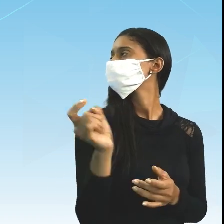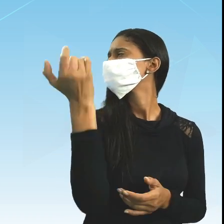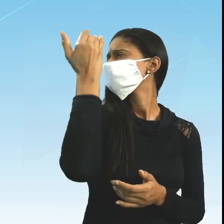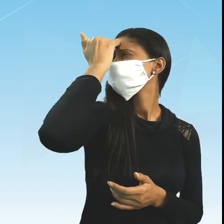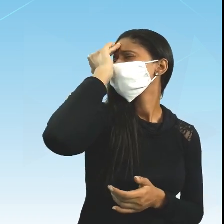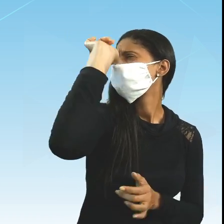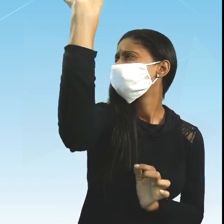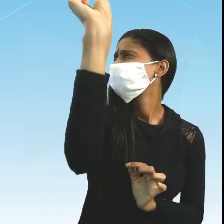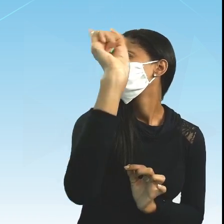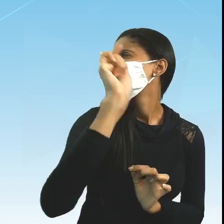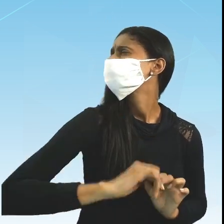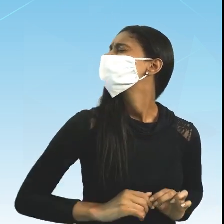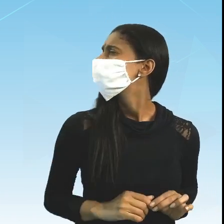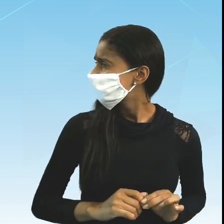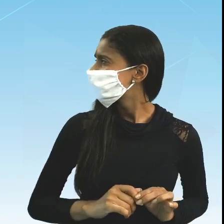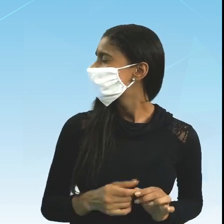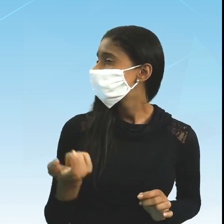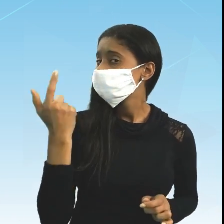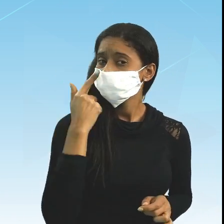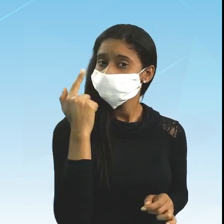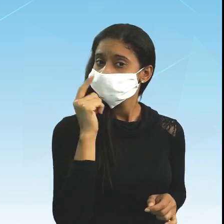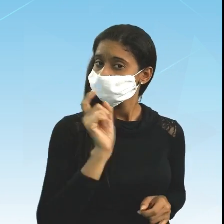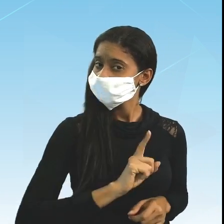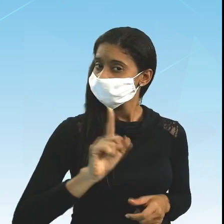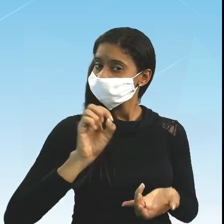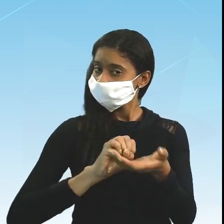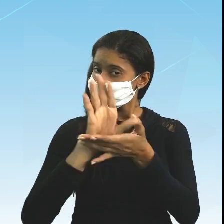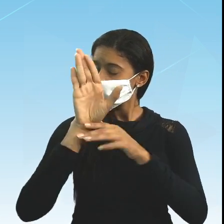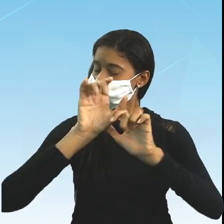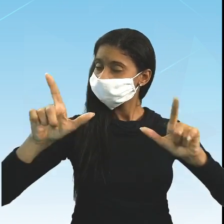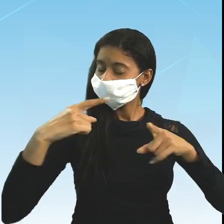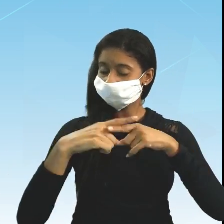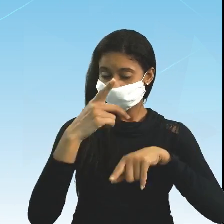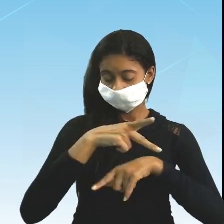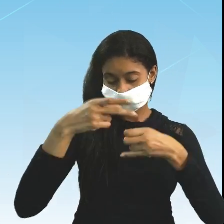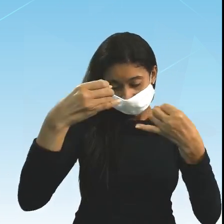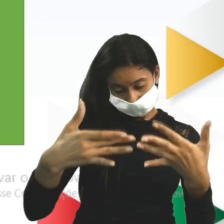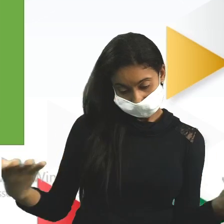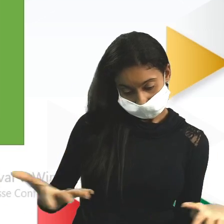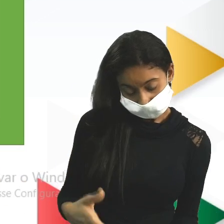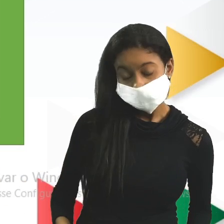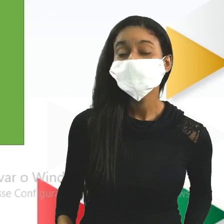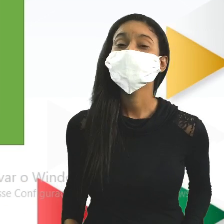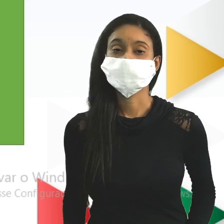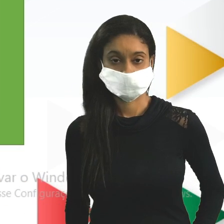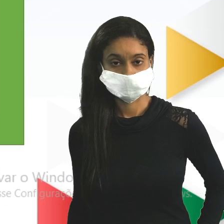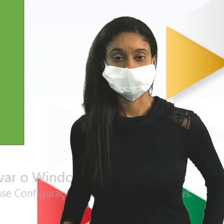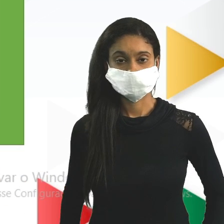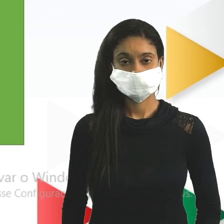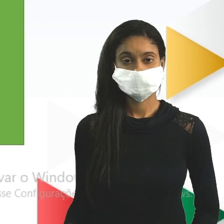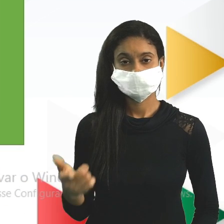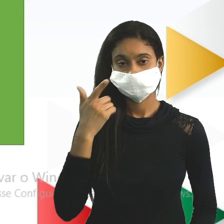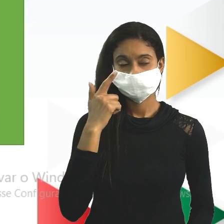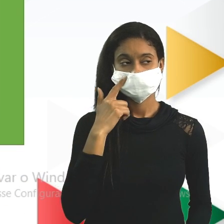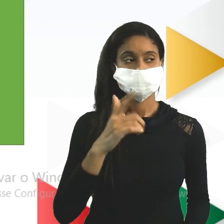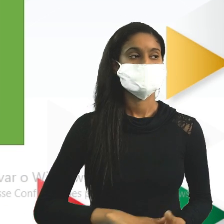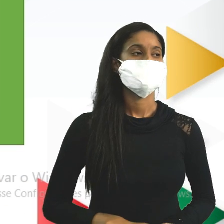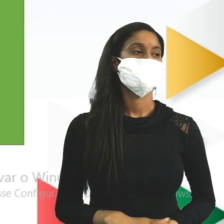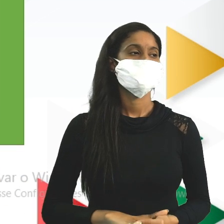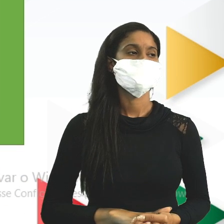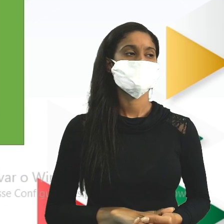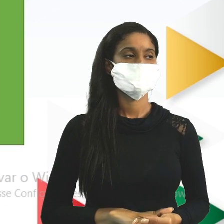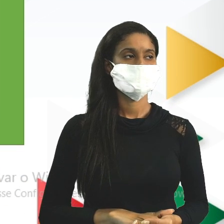entendi, prof. Vamos olhar no slide que a professora acabou de falar para vocês. Gente, olha